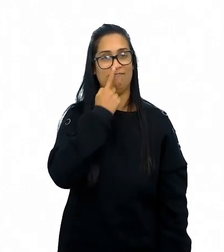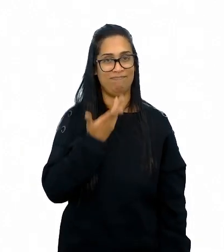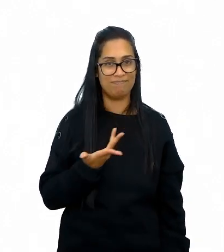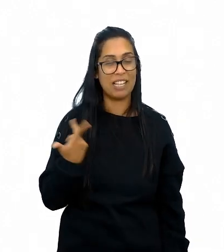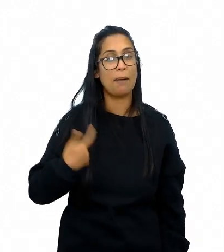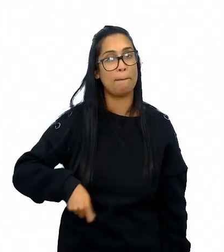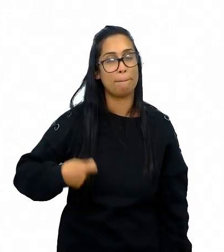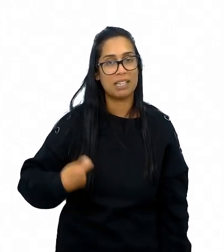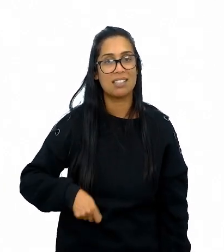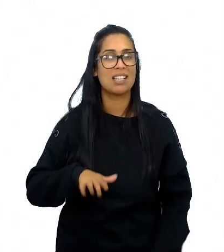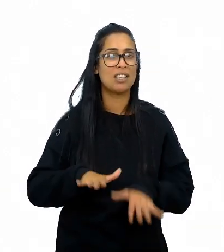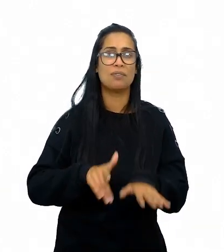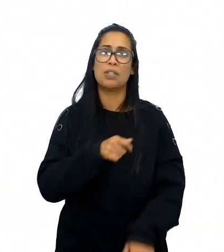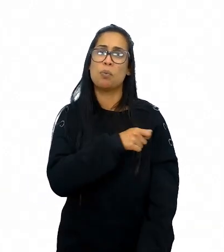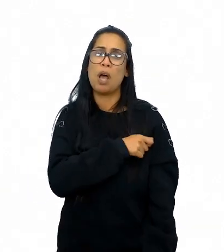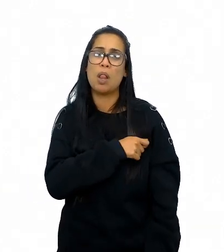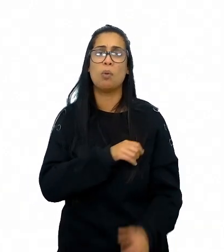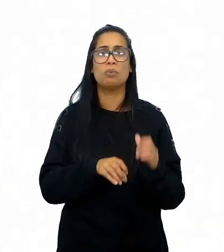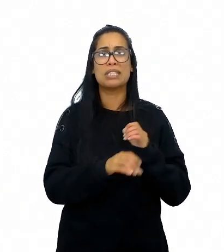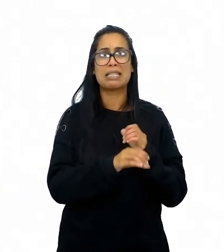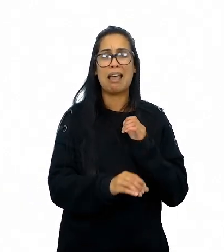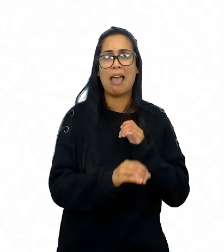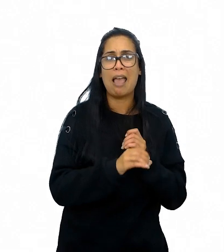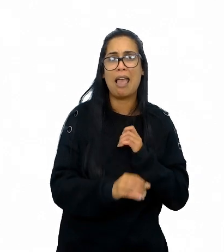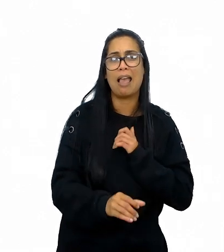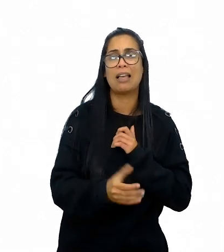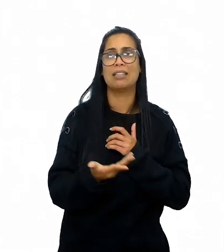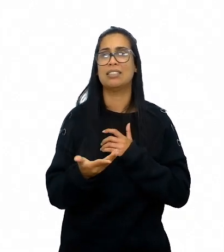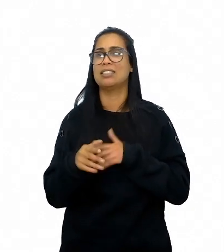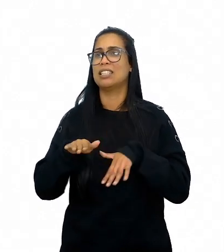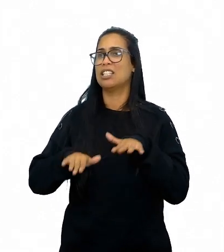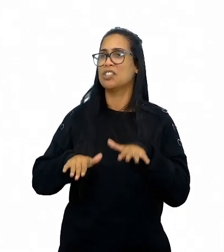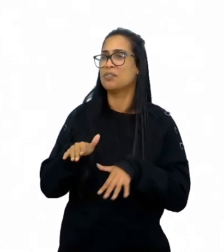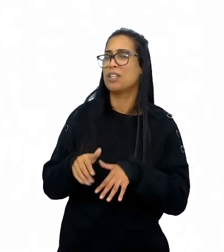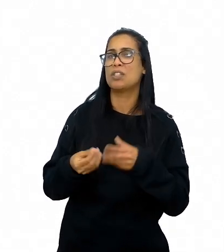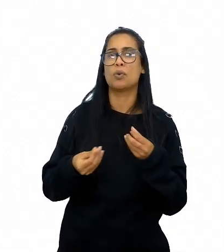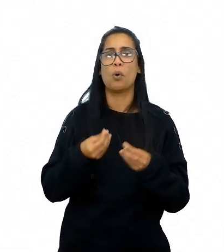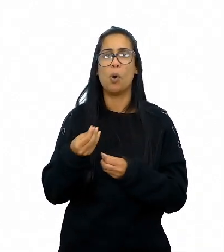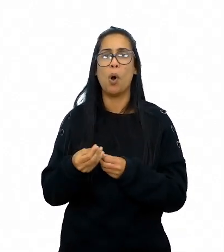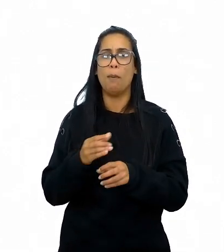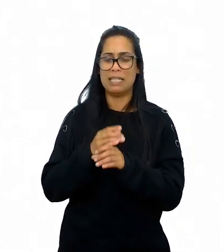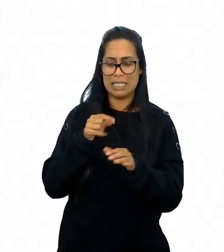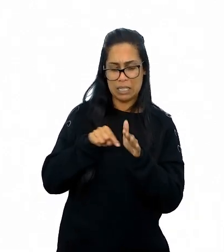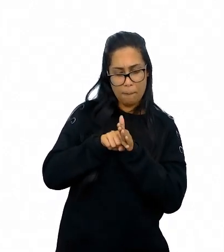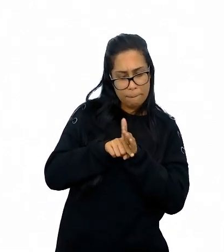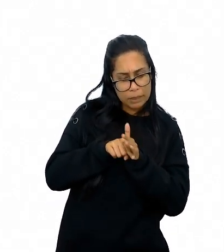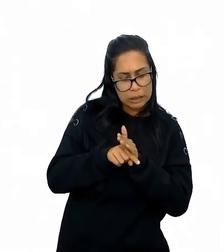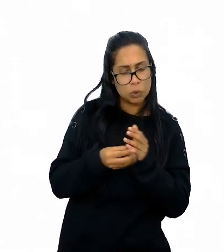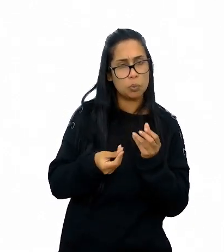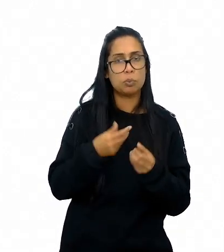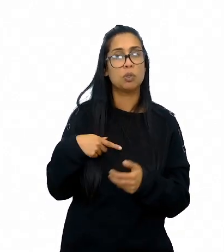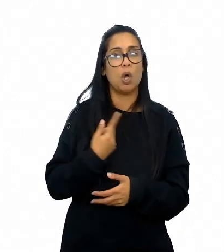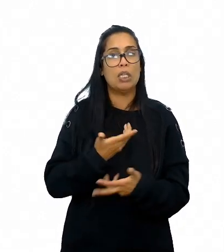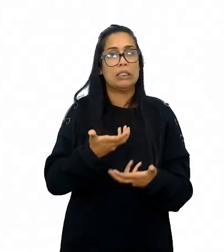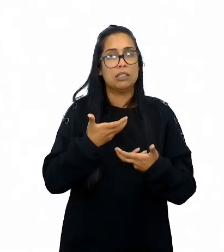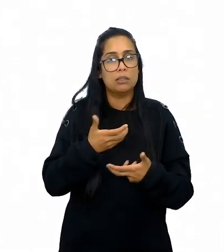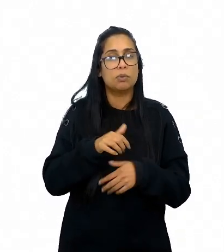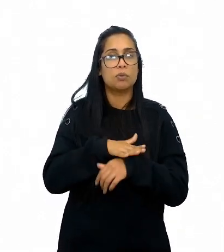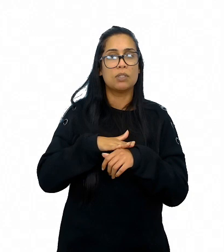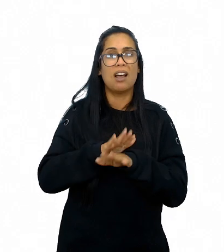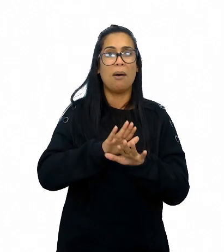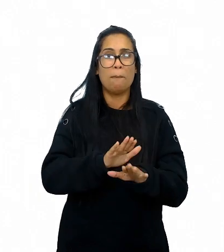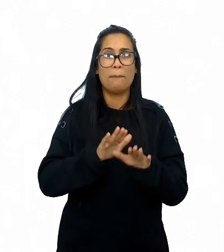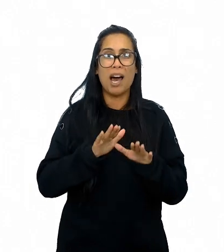estudante, né? A ciência, os processos, os procedimentos científicos, quando a gente quer conversar sobre isso, mas que às vezes não